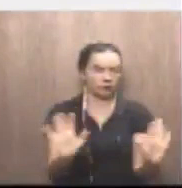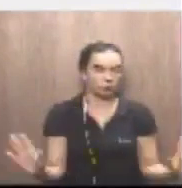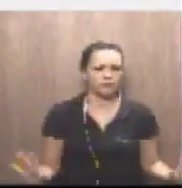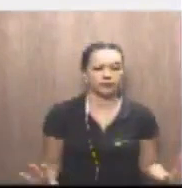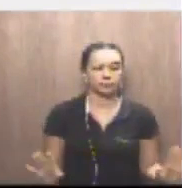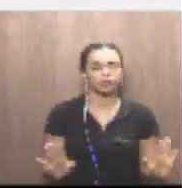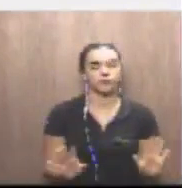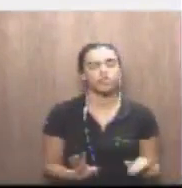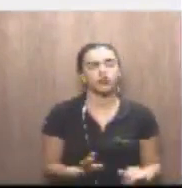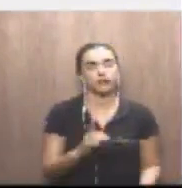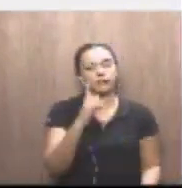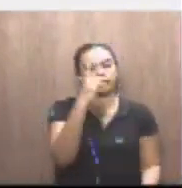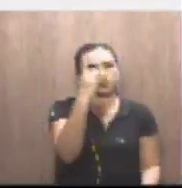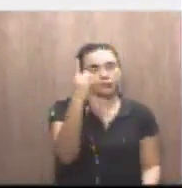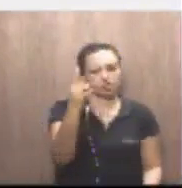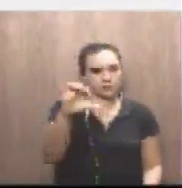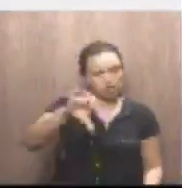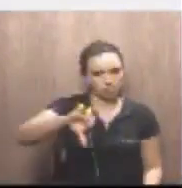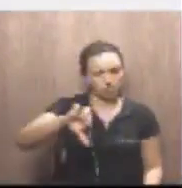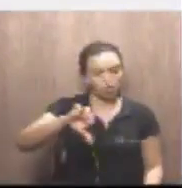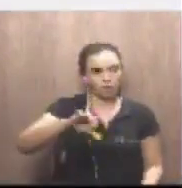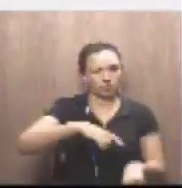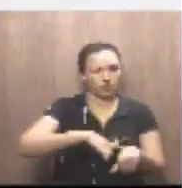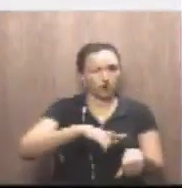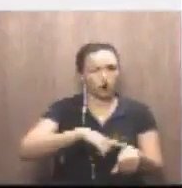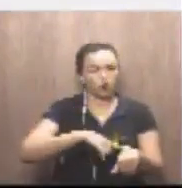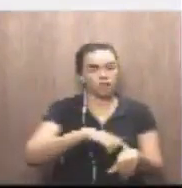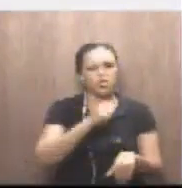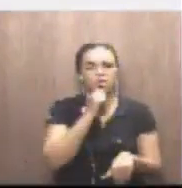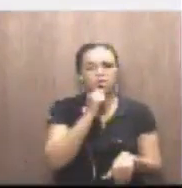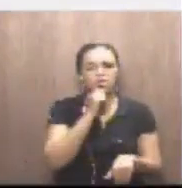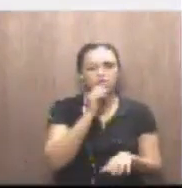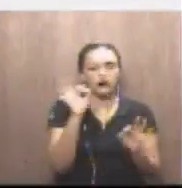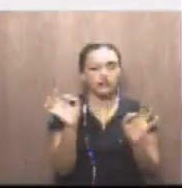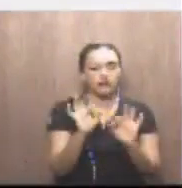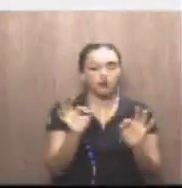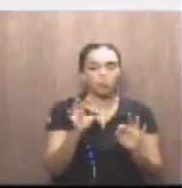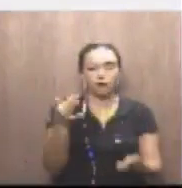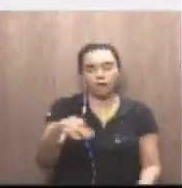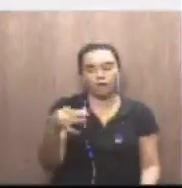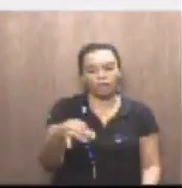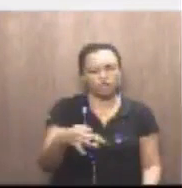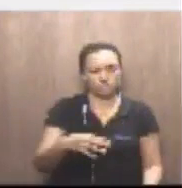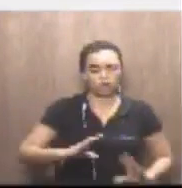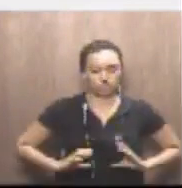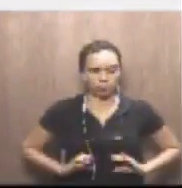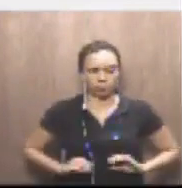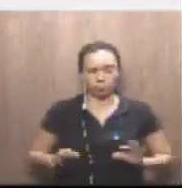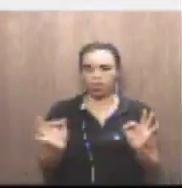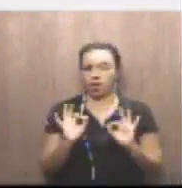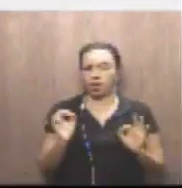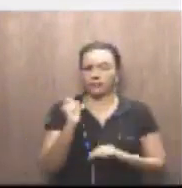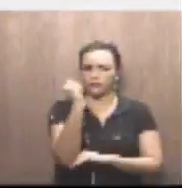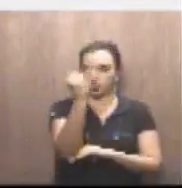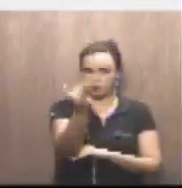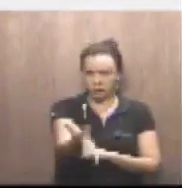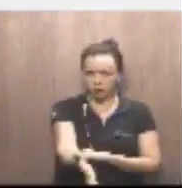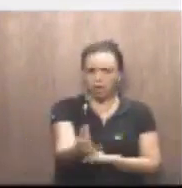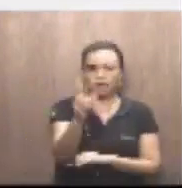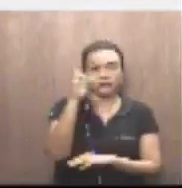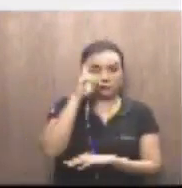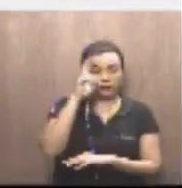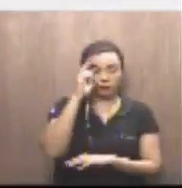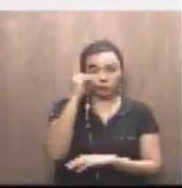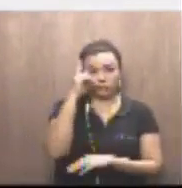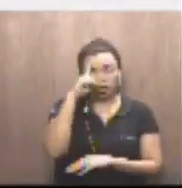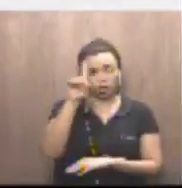E foram 19 horas sem nenhuma contração. Na madrugada da segunda-feira, no